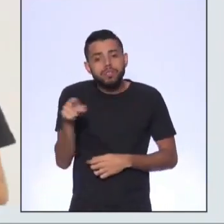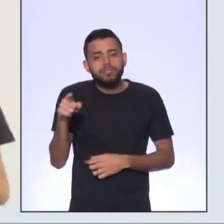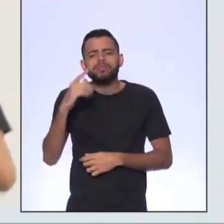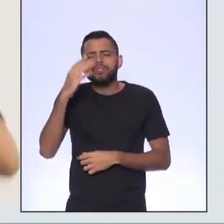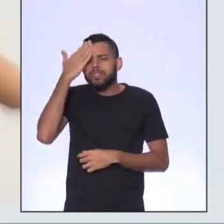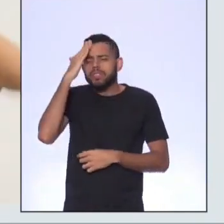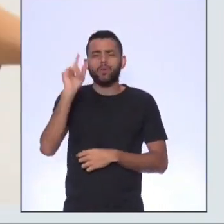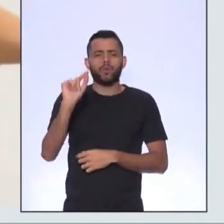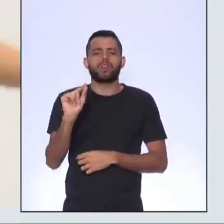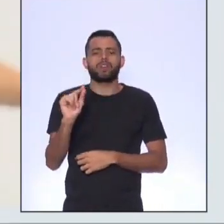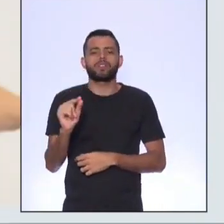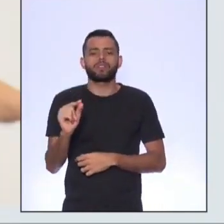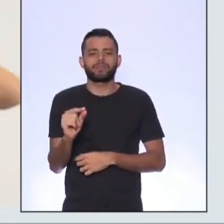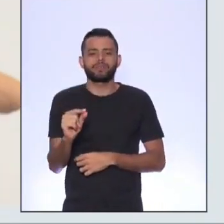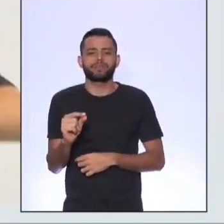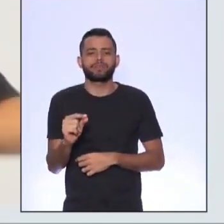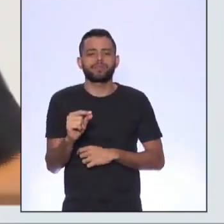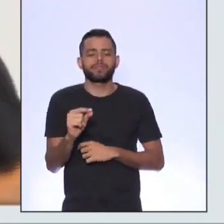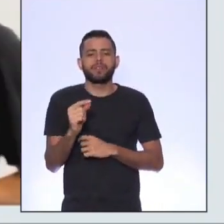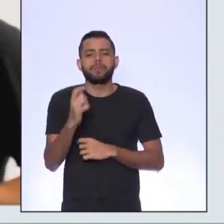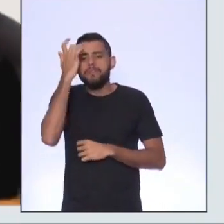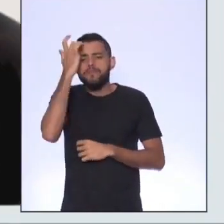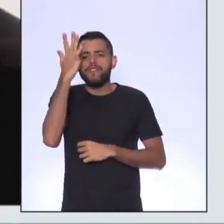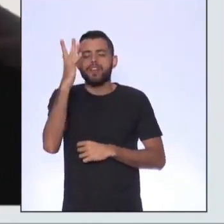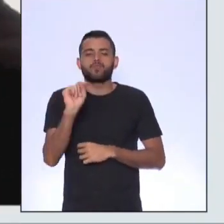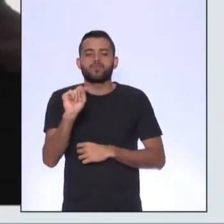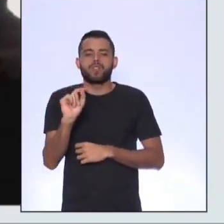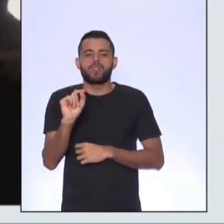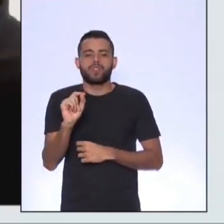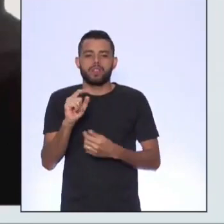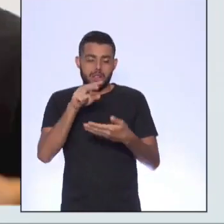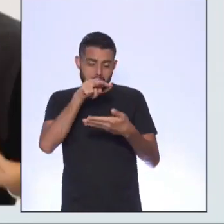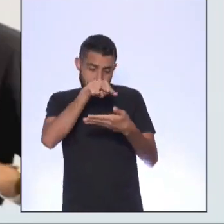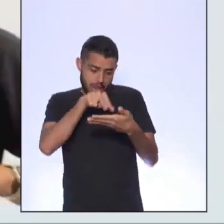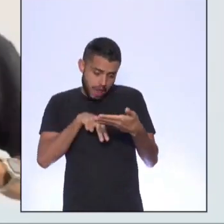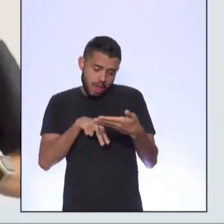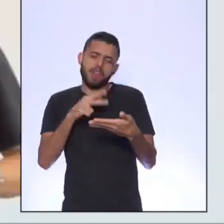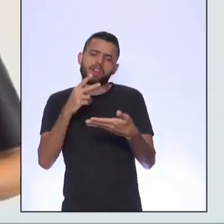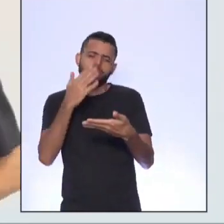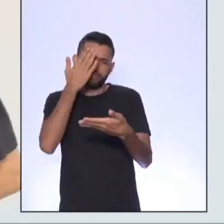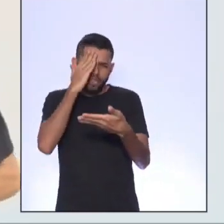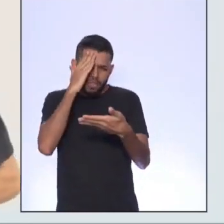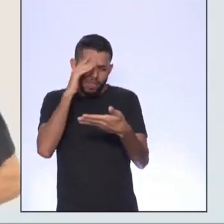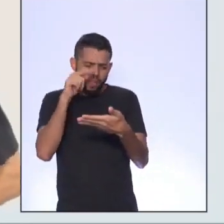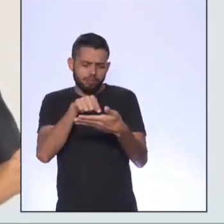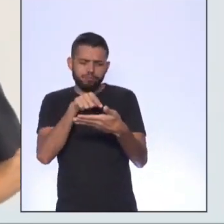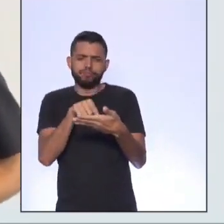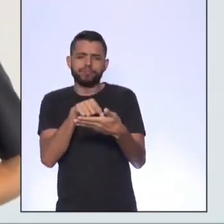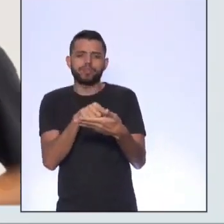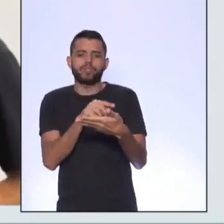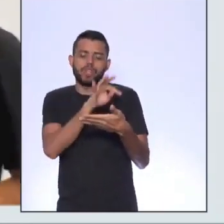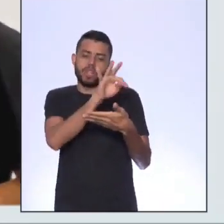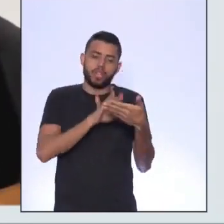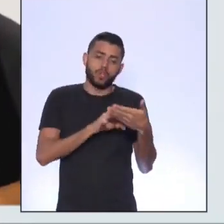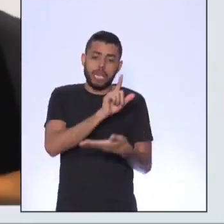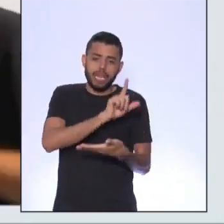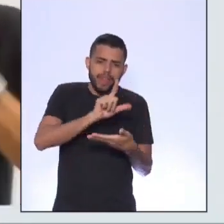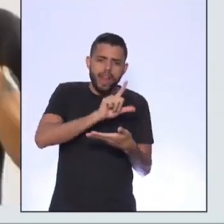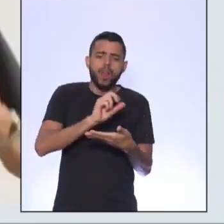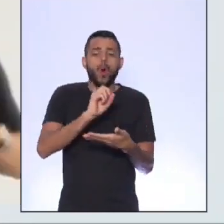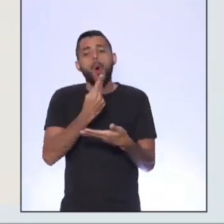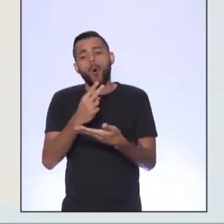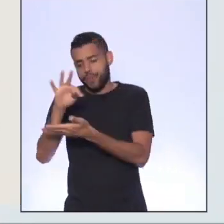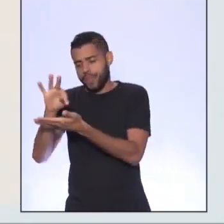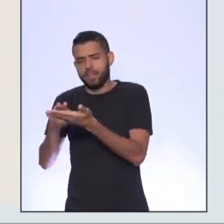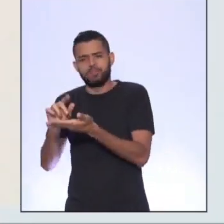e lógica. O que é mais fácil de ler, entender e interpretar? Um texto literário ou um texto